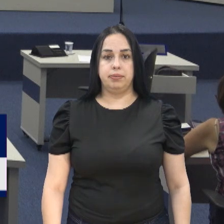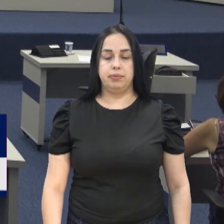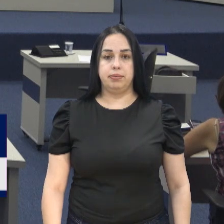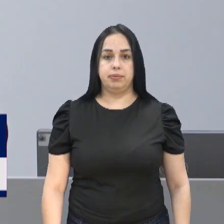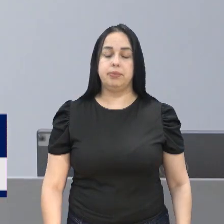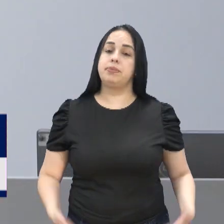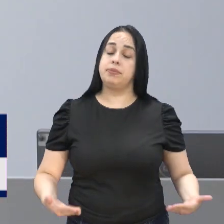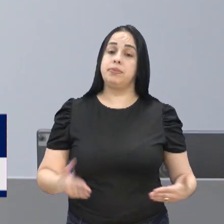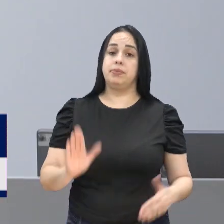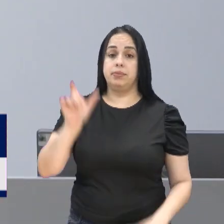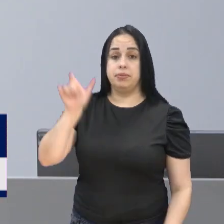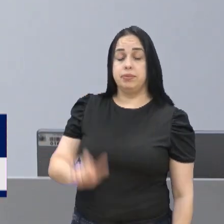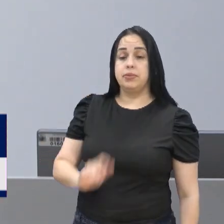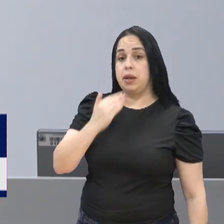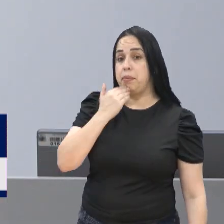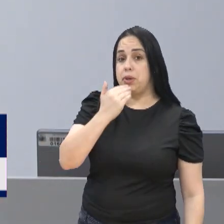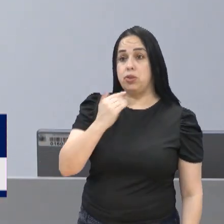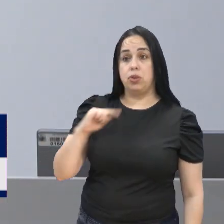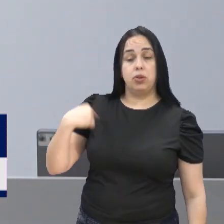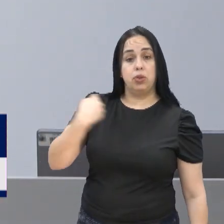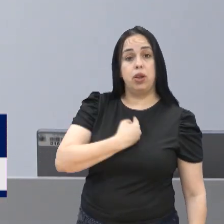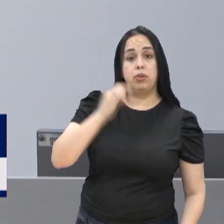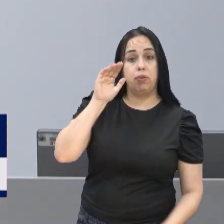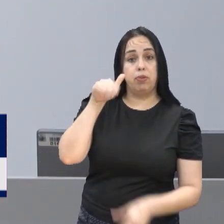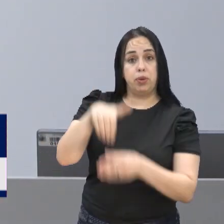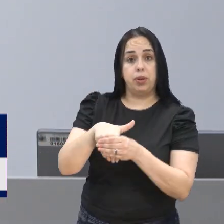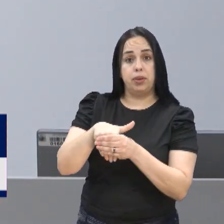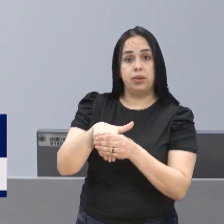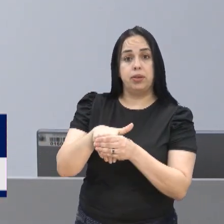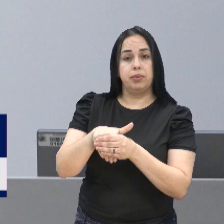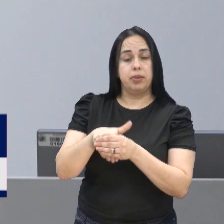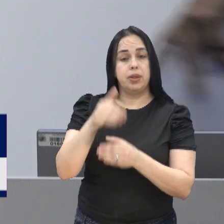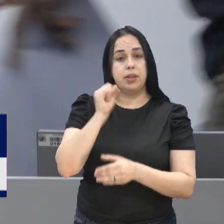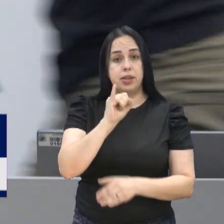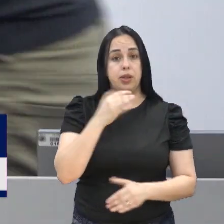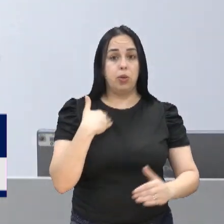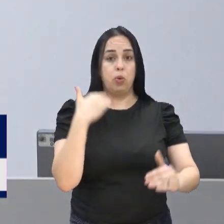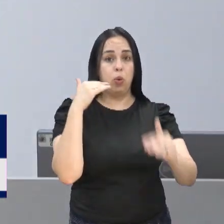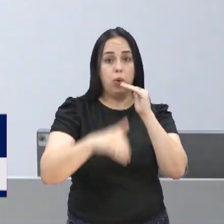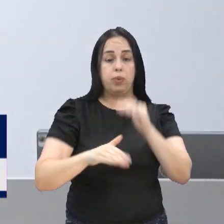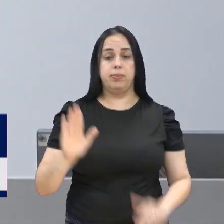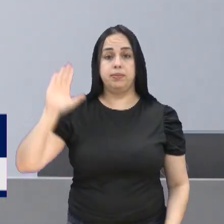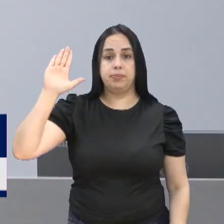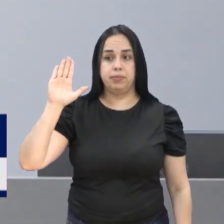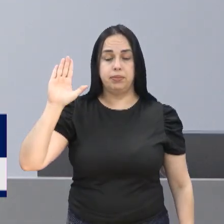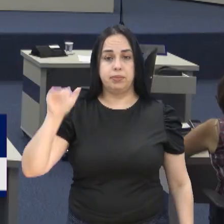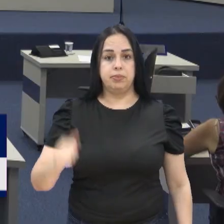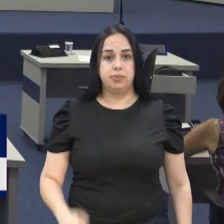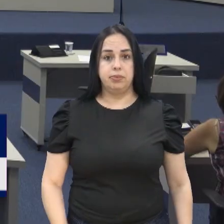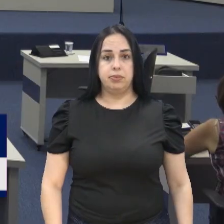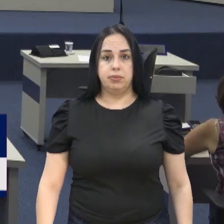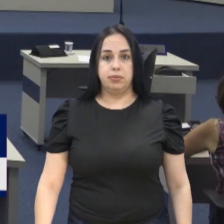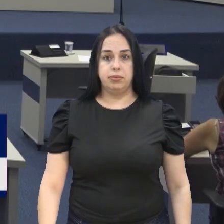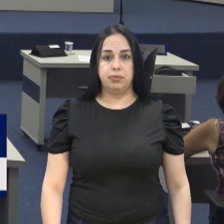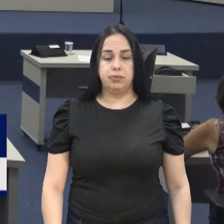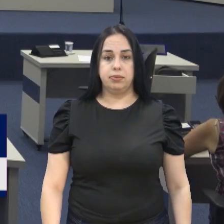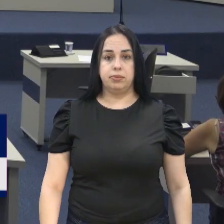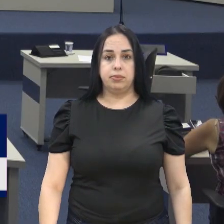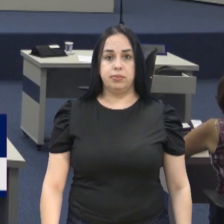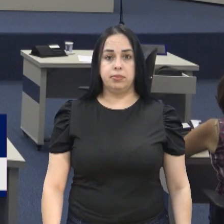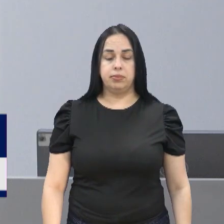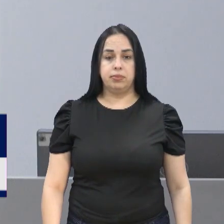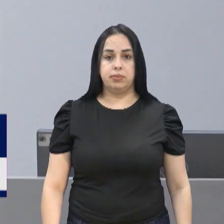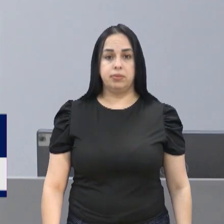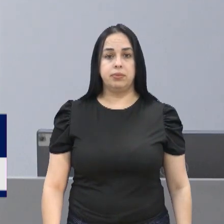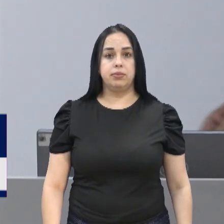Em votação, o pedido verbal do vereador Lino Bispo. Vereadores favoráveis permaneçam como estão, os contrários que se manifestem. Nenhum voto contrário,